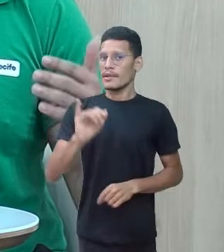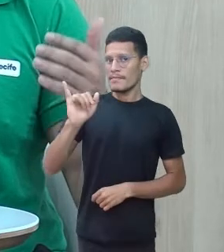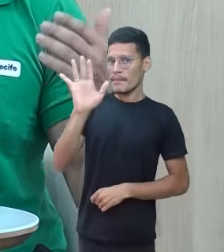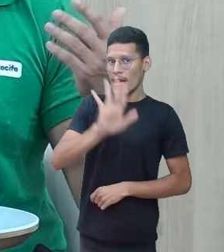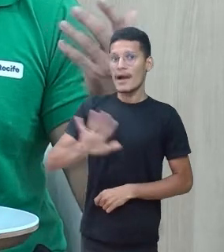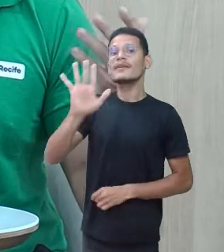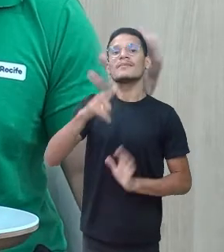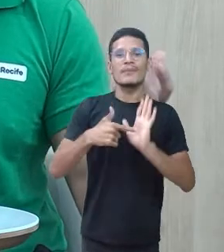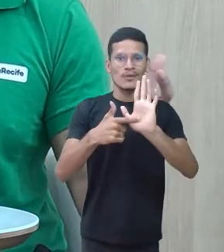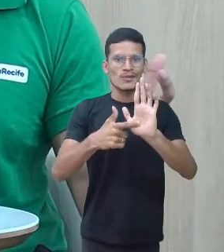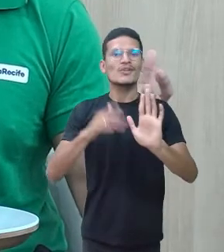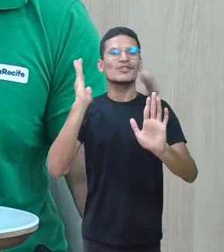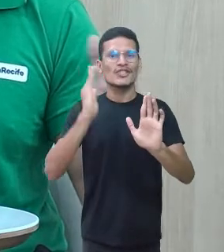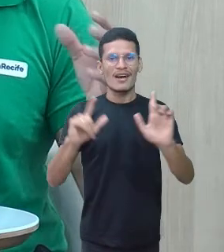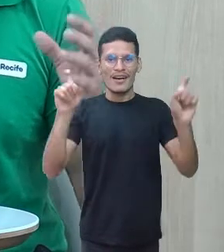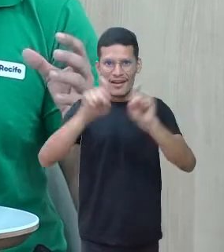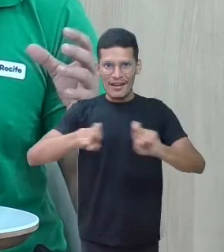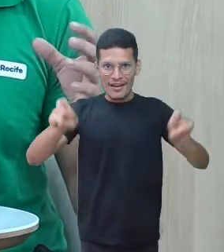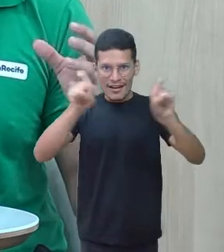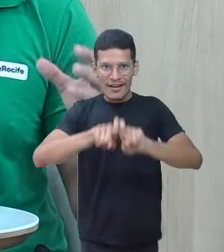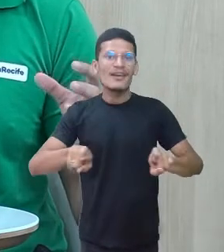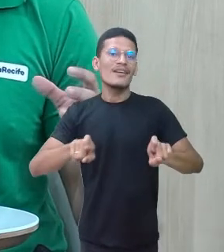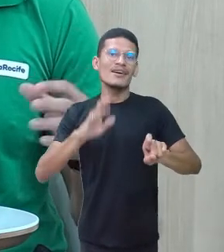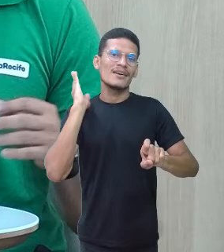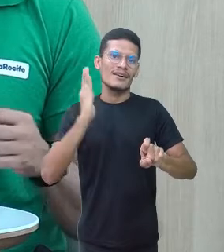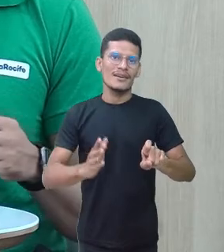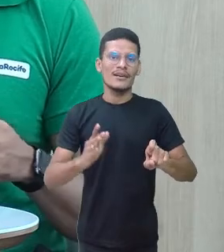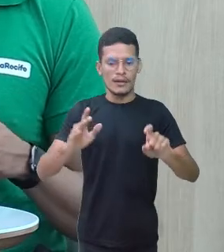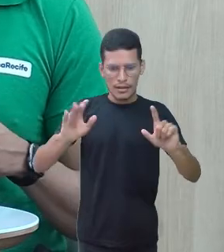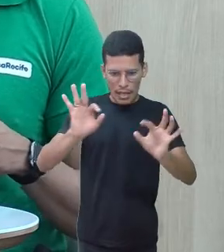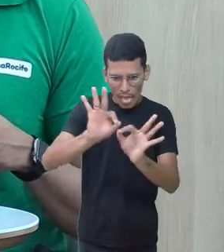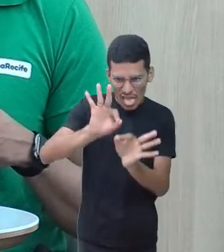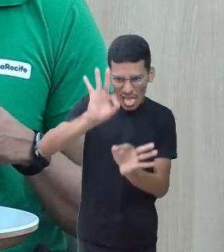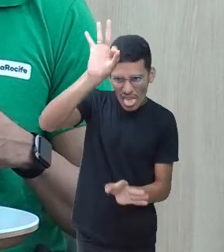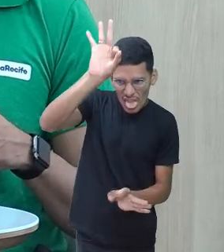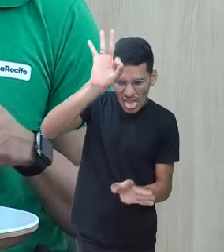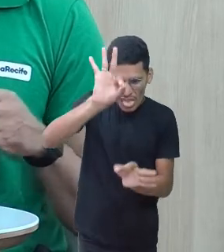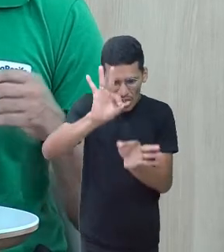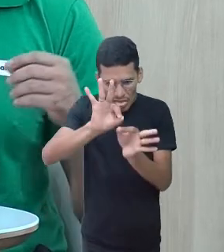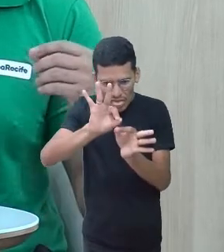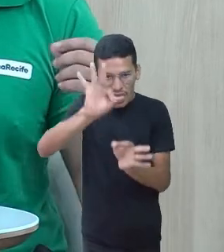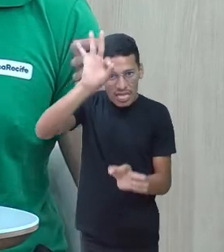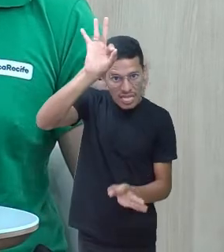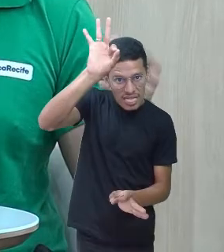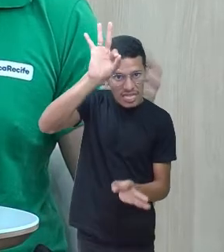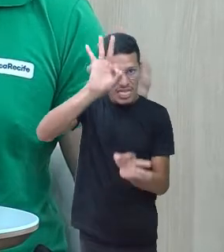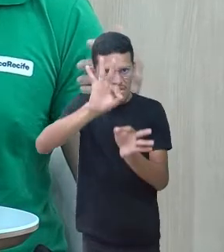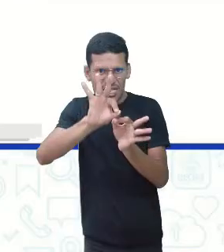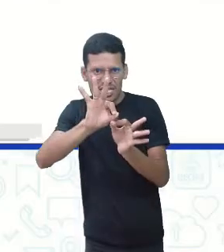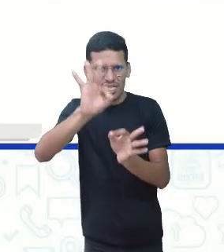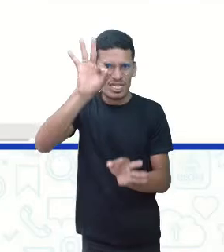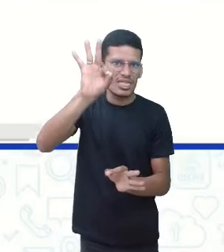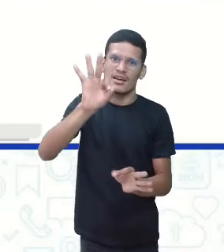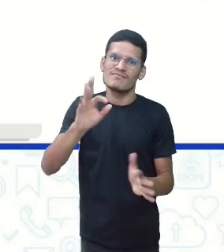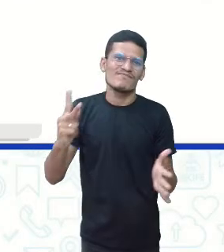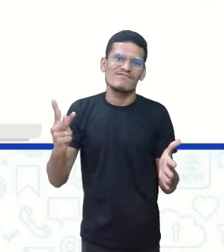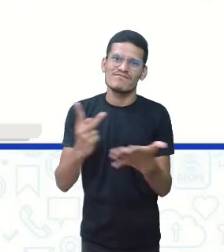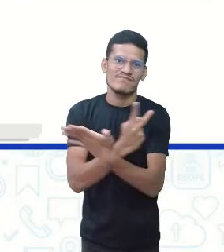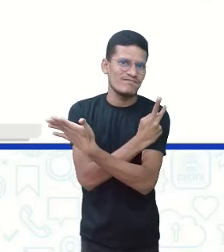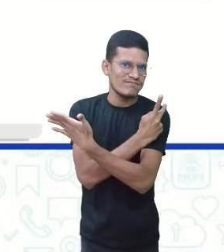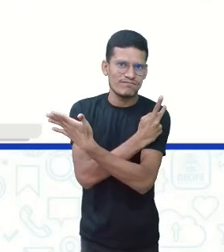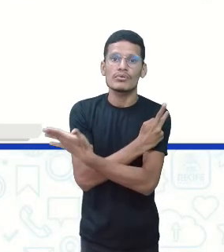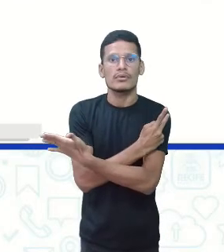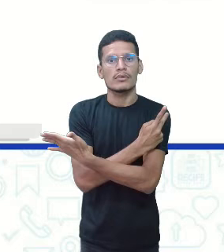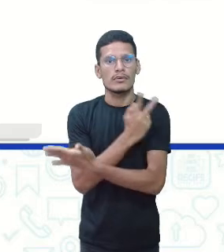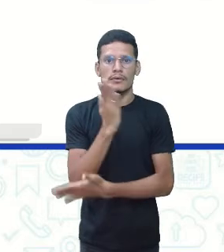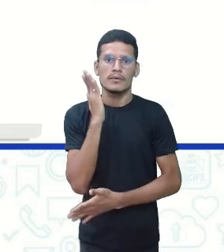imagem que Briane mostrou lá do computador. A gente vai começar a esticar a imagem ou a achatar a